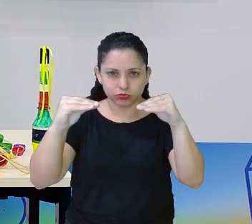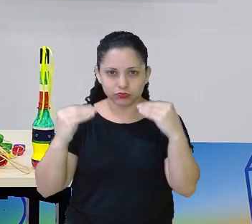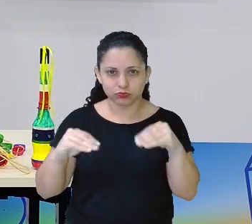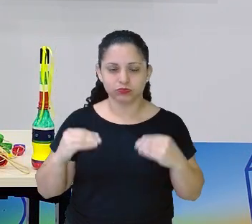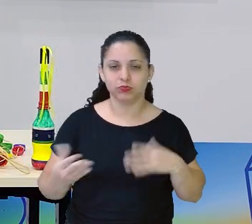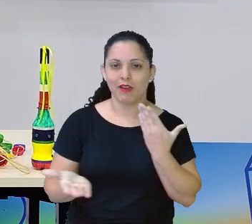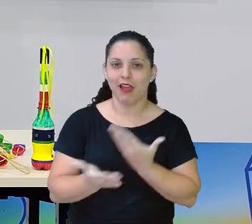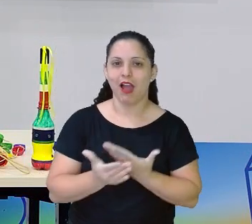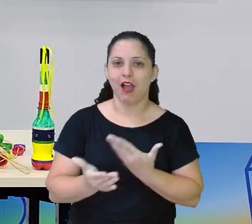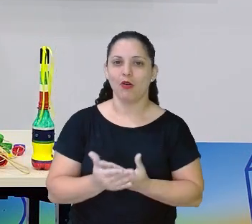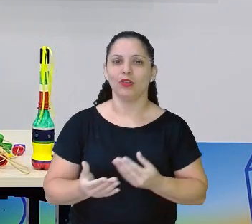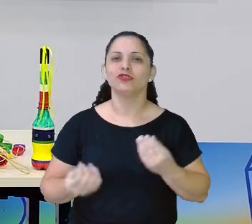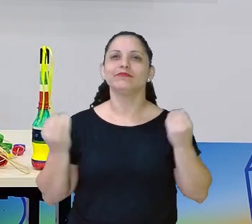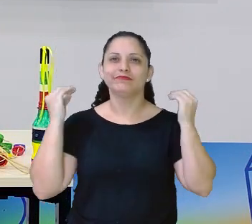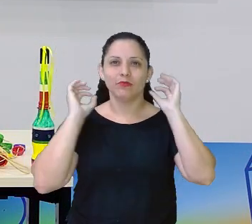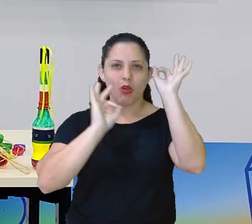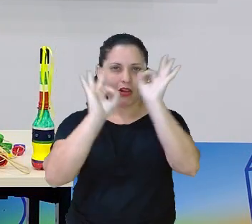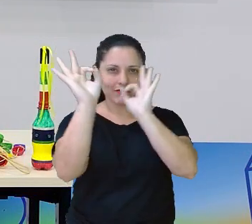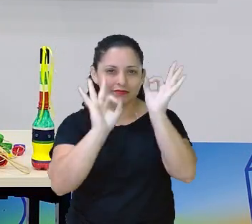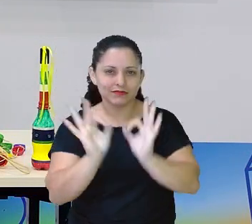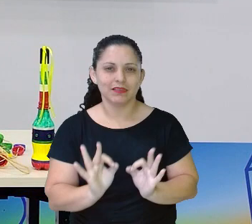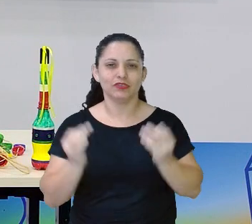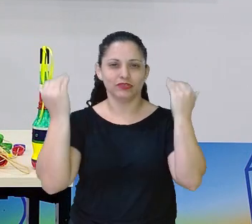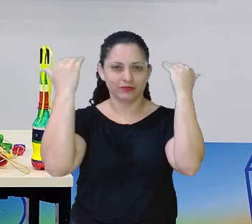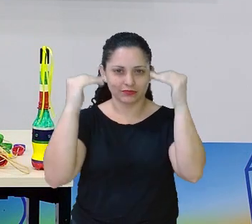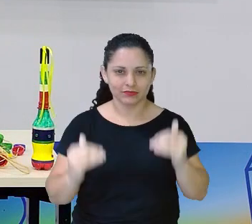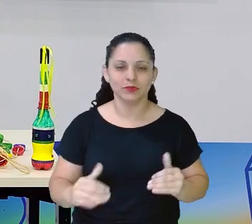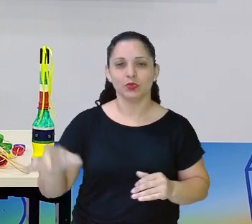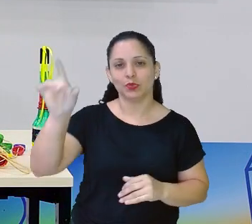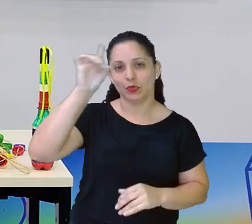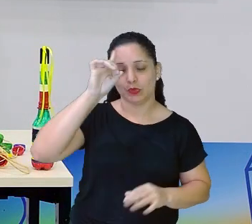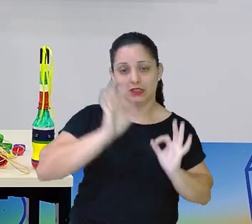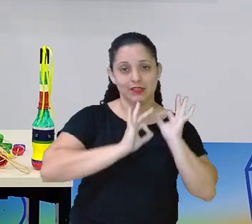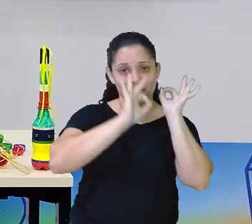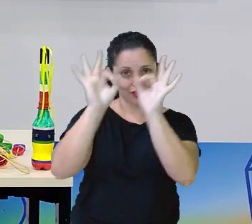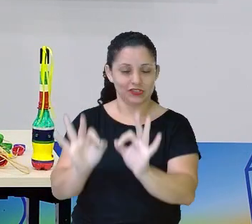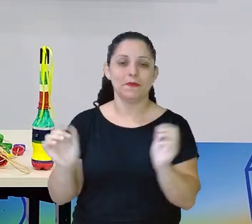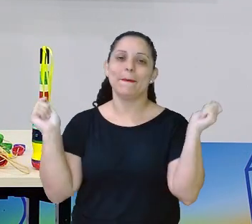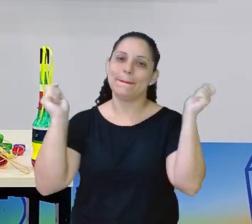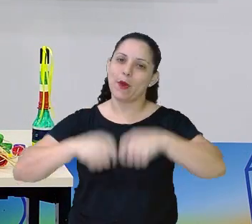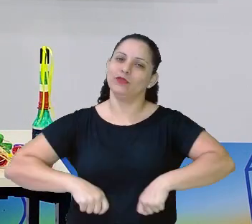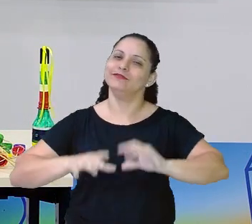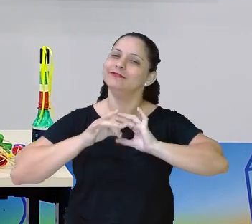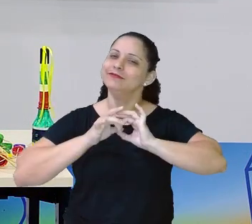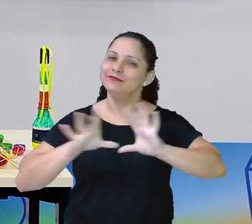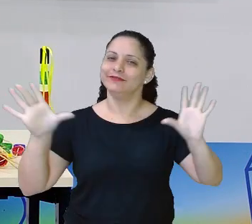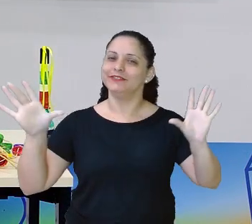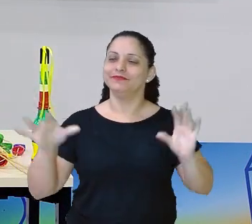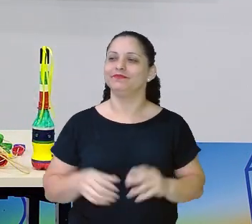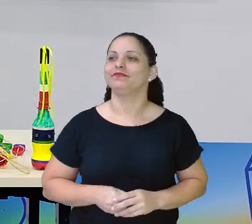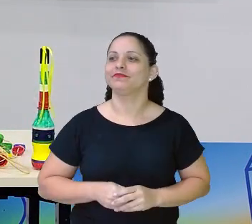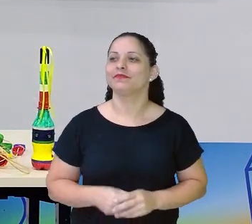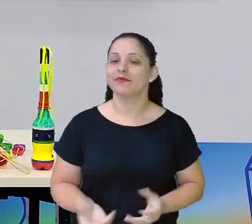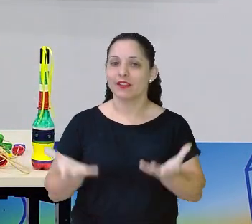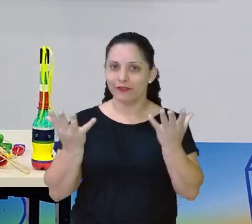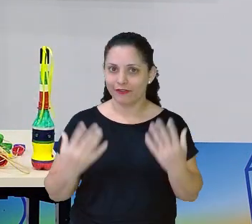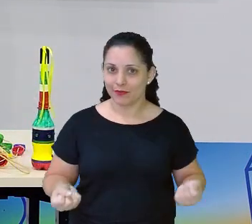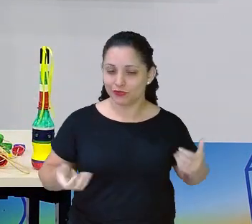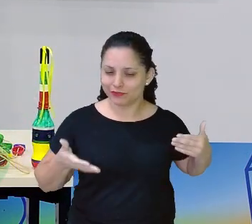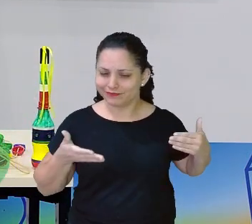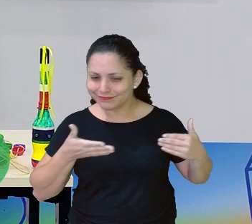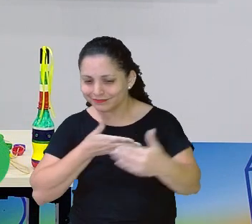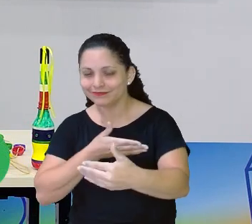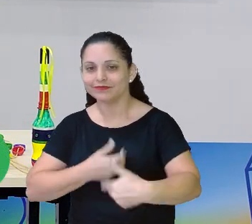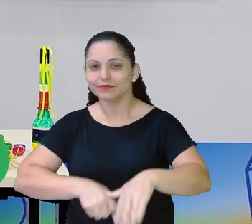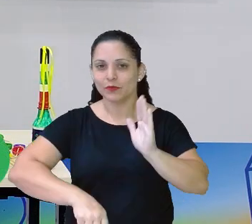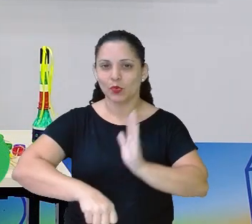estão sendo postadas lá todos os dias. Você pode rever as aulas também. Mas vamos seguindo, né, para a nossa aula, o